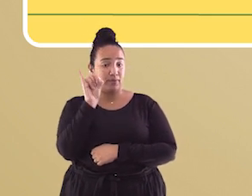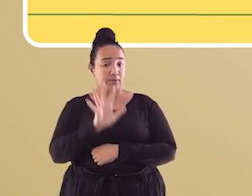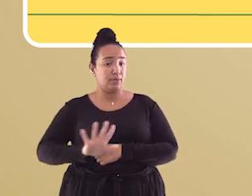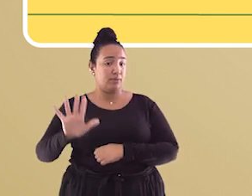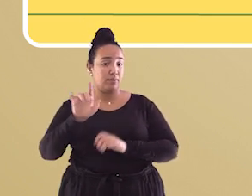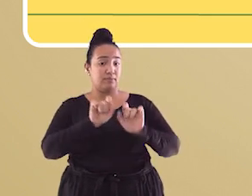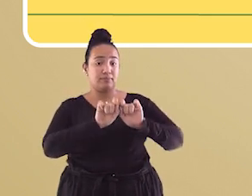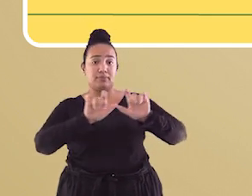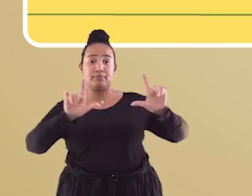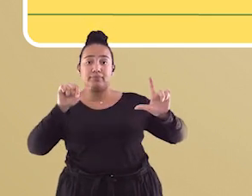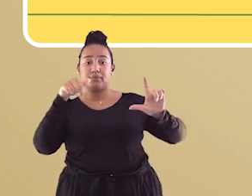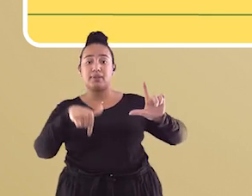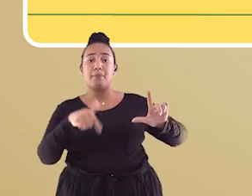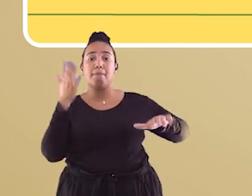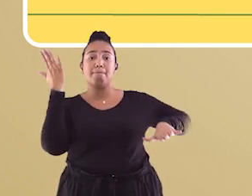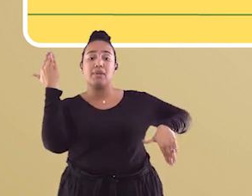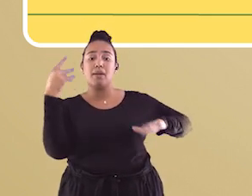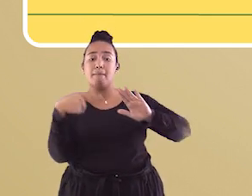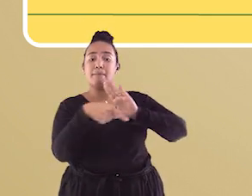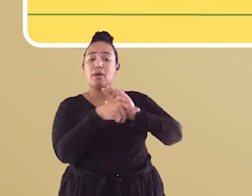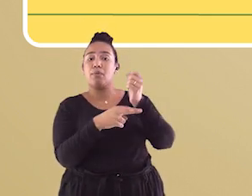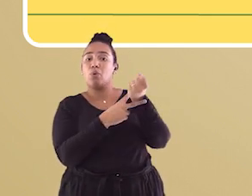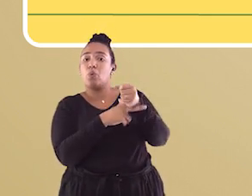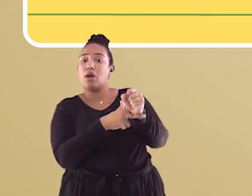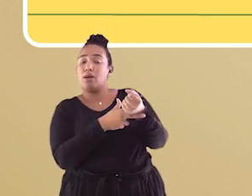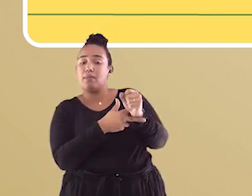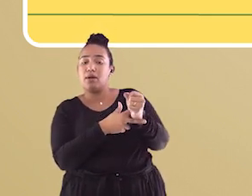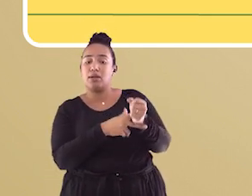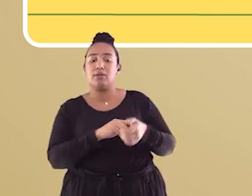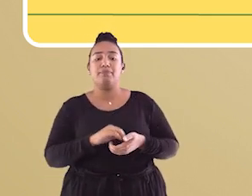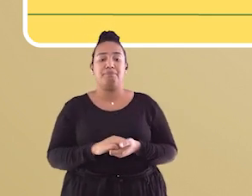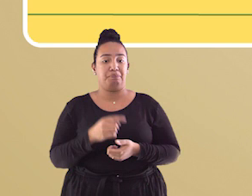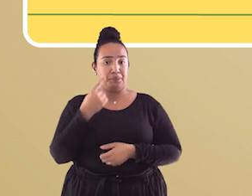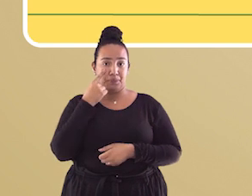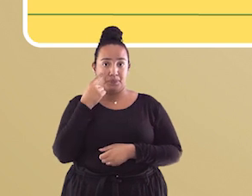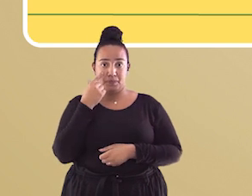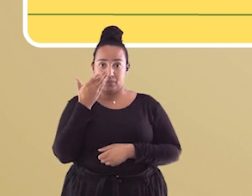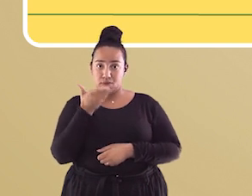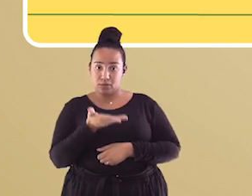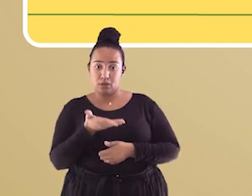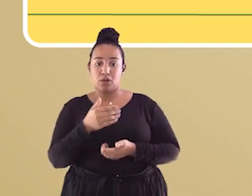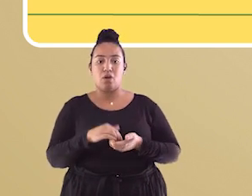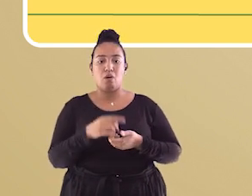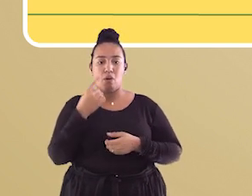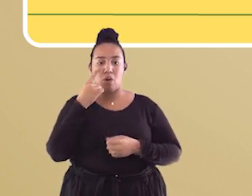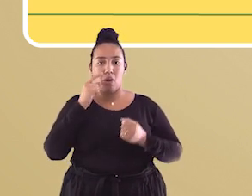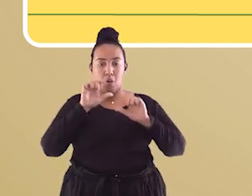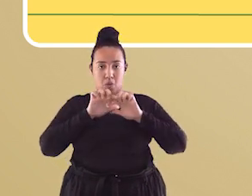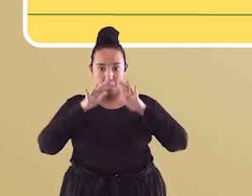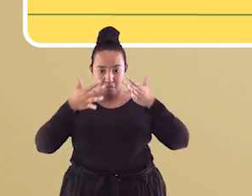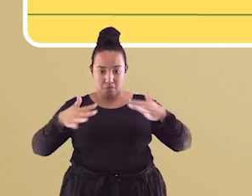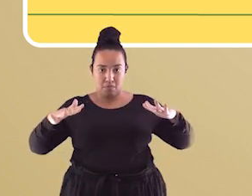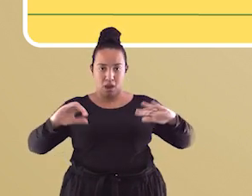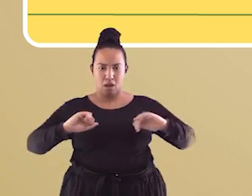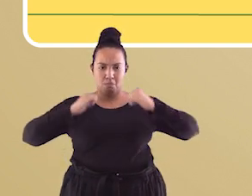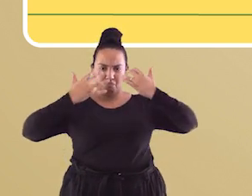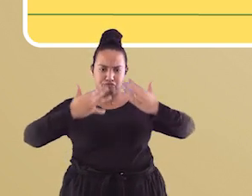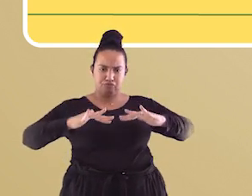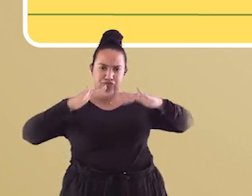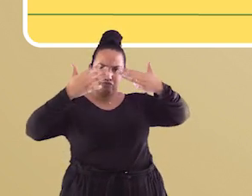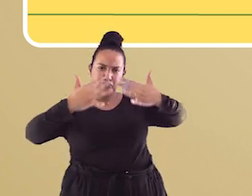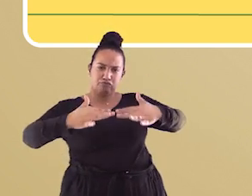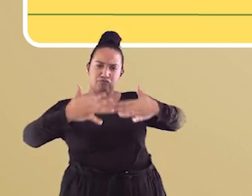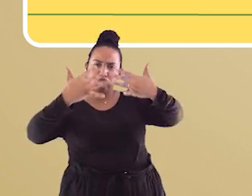Como nós podemos ver, nessa situação, o mar avançou e, com isso, ele derrubou o muro de contenção e